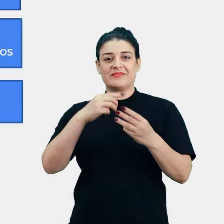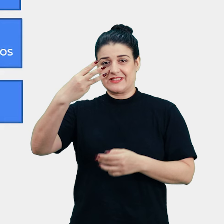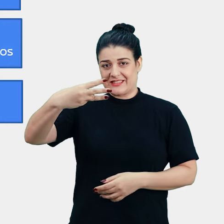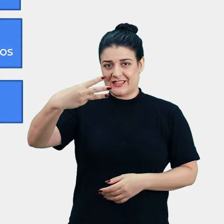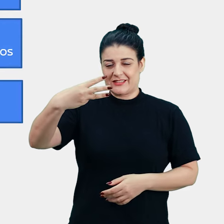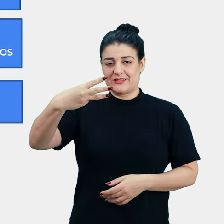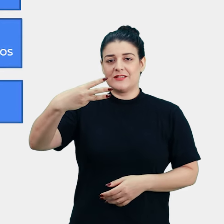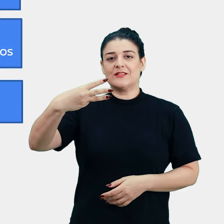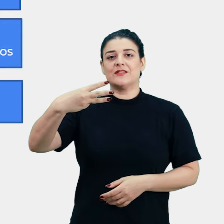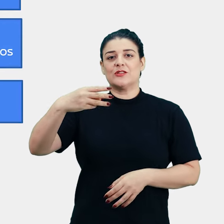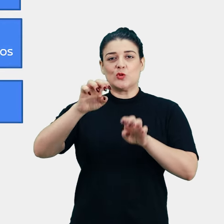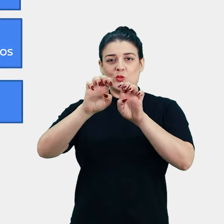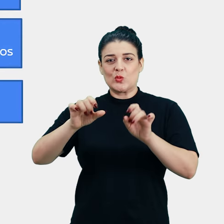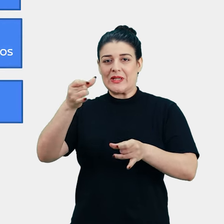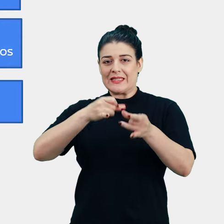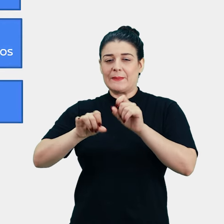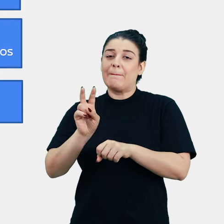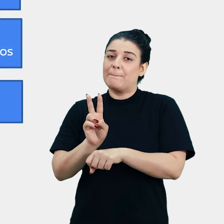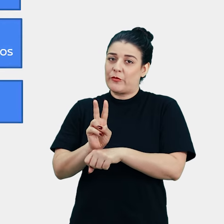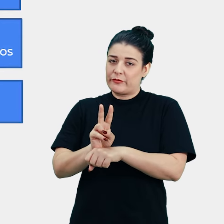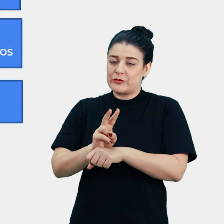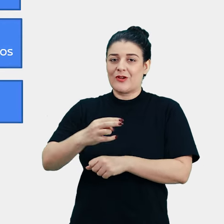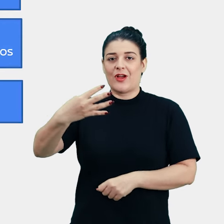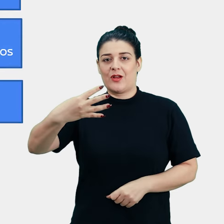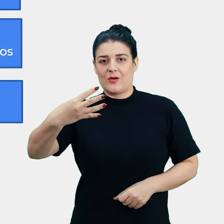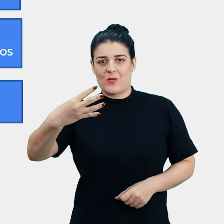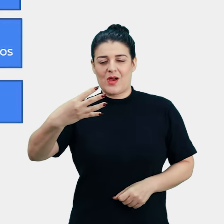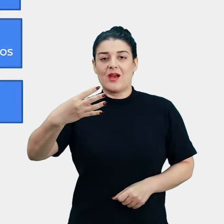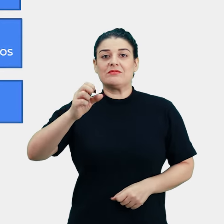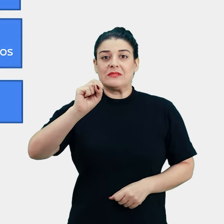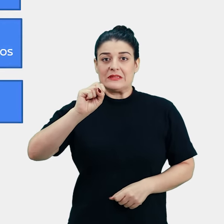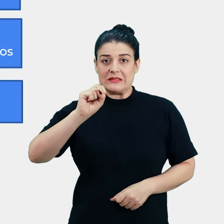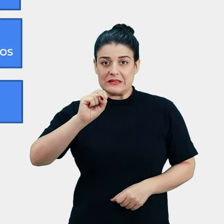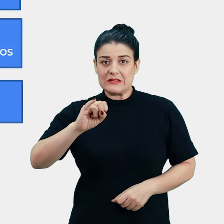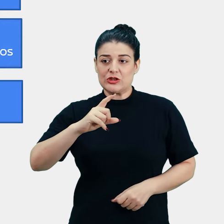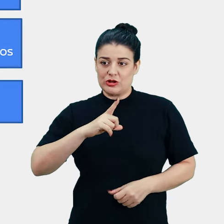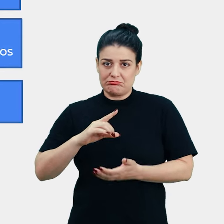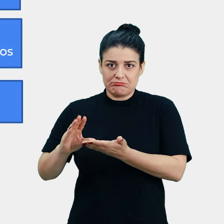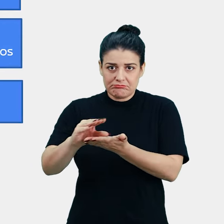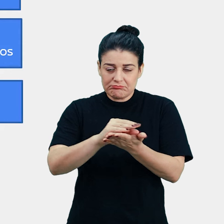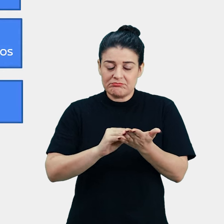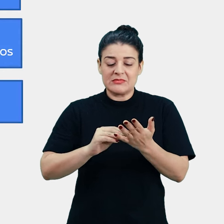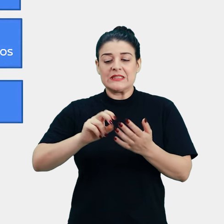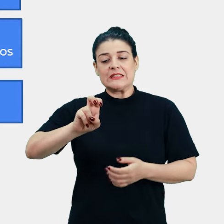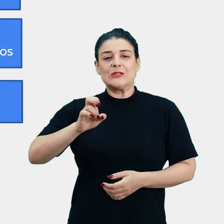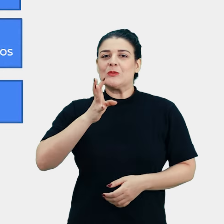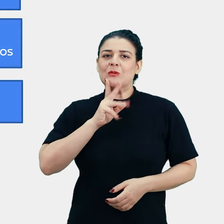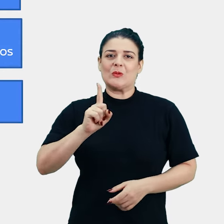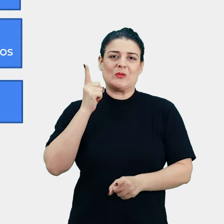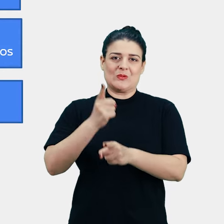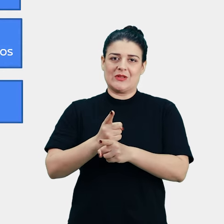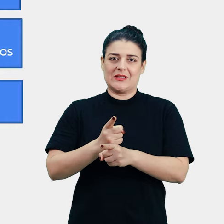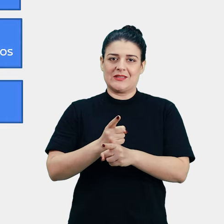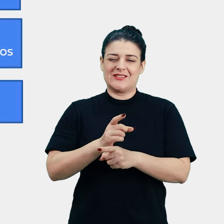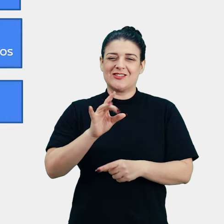3 estrutura química provisória, nível 4 quando você tem forma molecular, e 5 desconhecido, tá? Então, aqui só